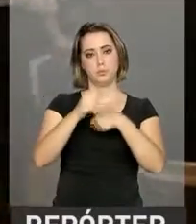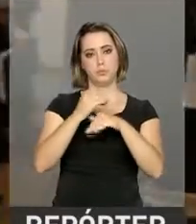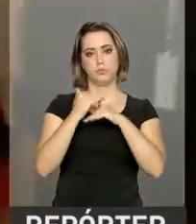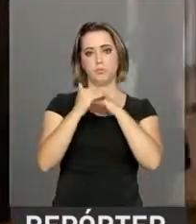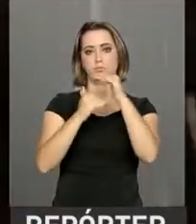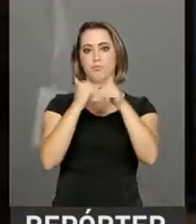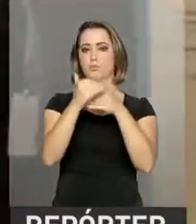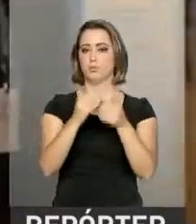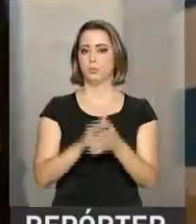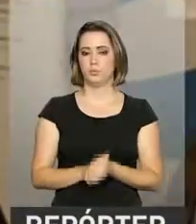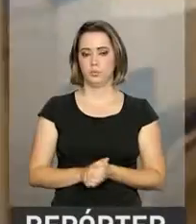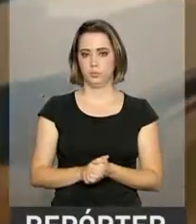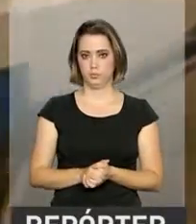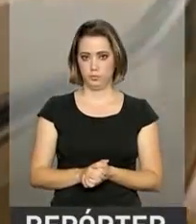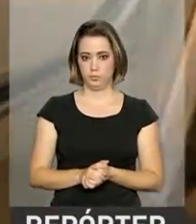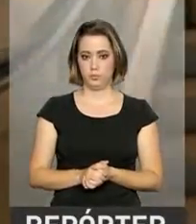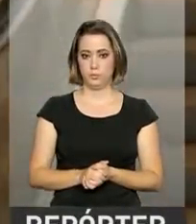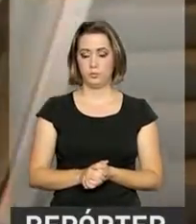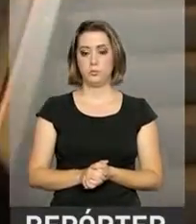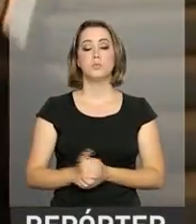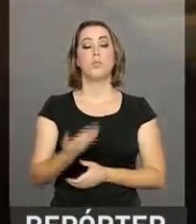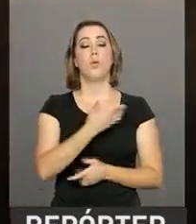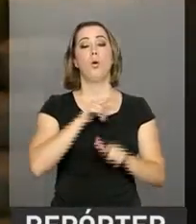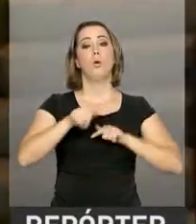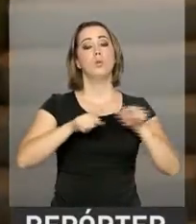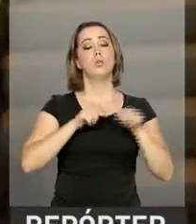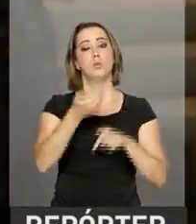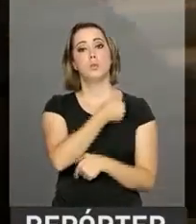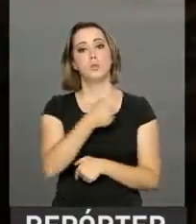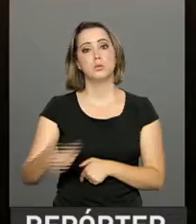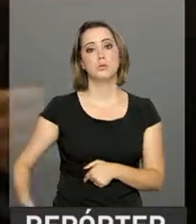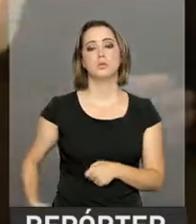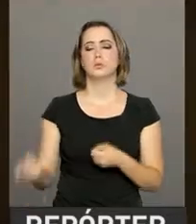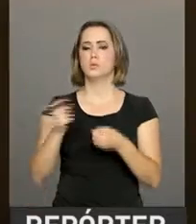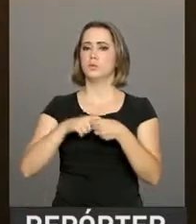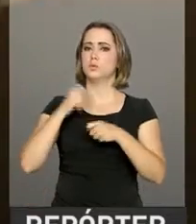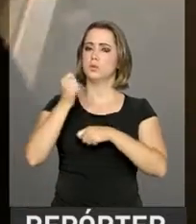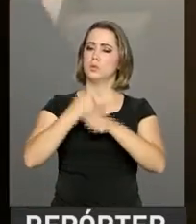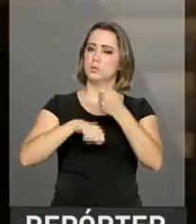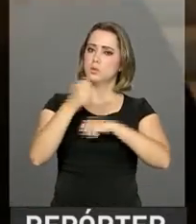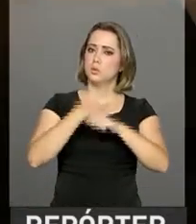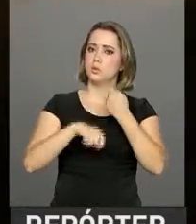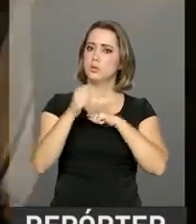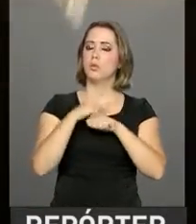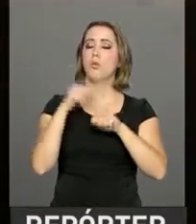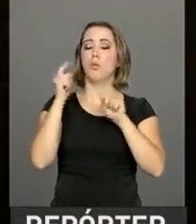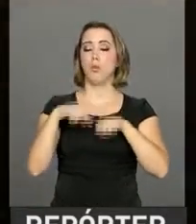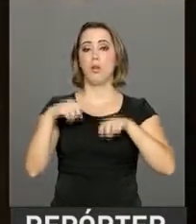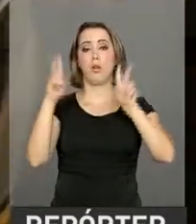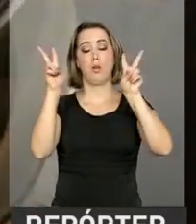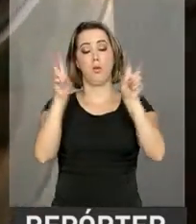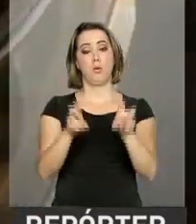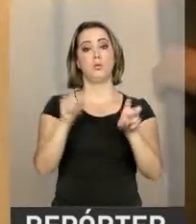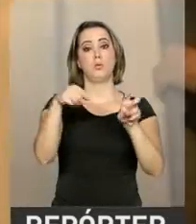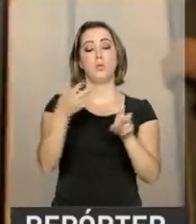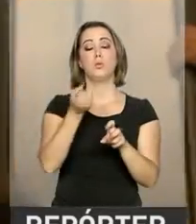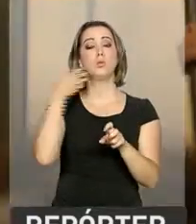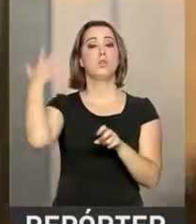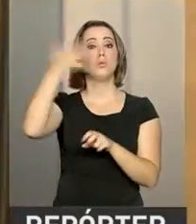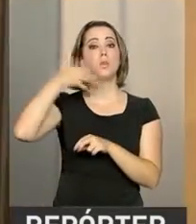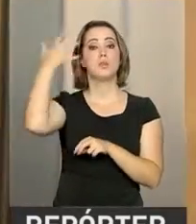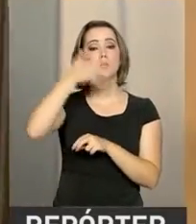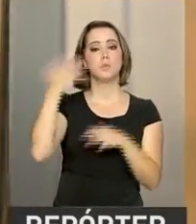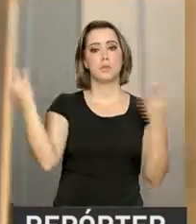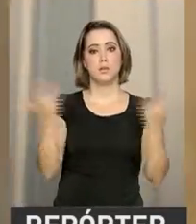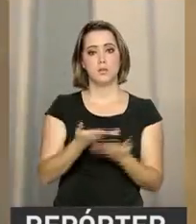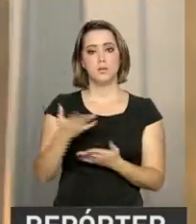trabalho do governo para recuperar a economia e os avanços já conquistados foram os temas da palestra do ministro da Fazenda, Henrique Meirelles, no encontro